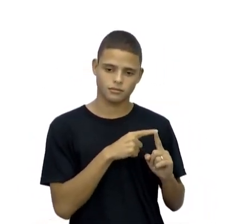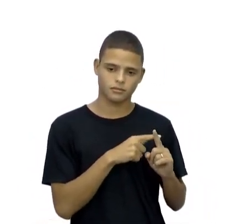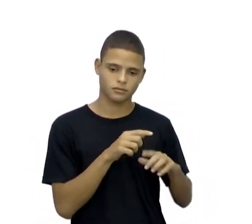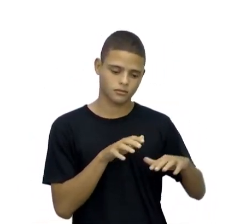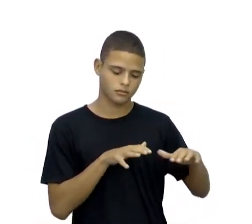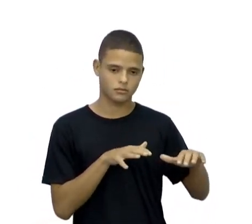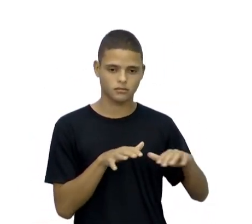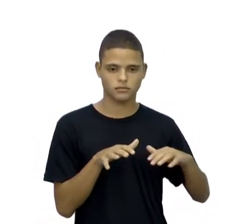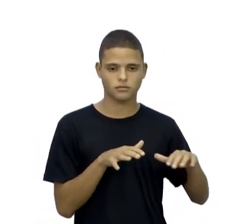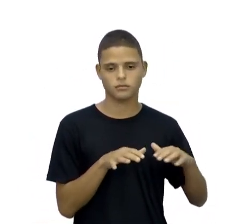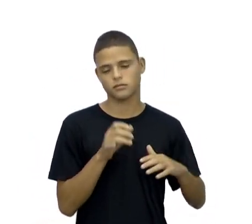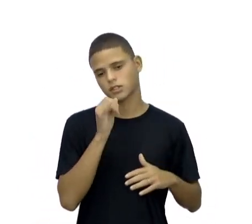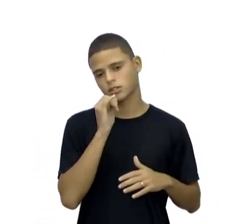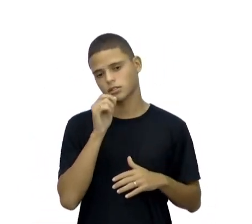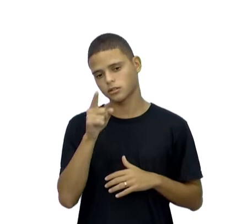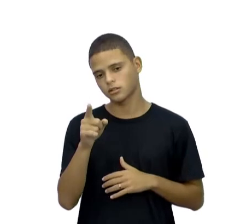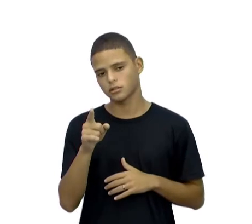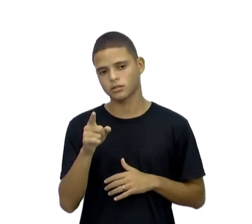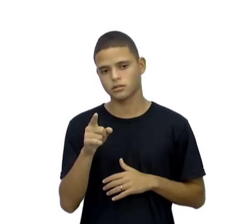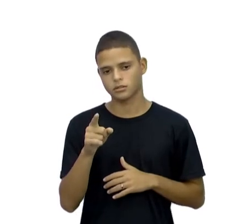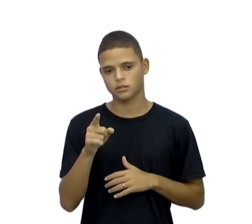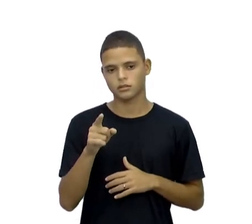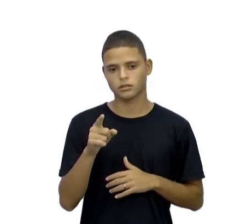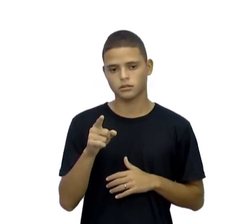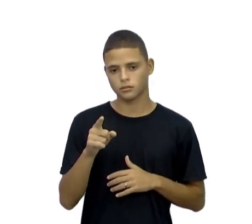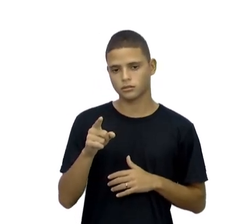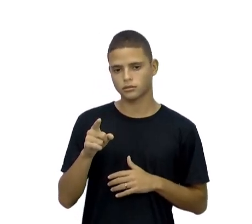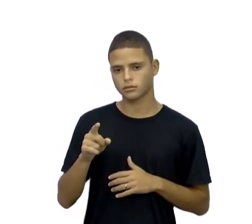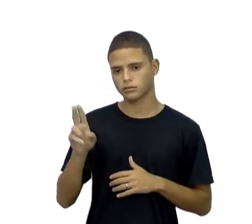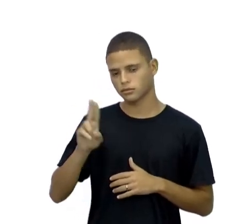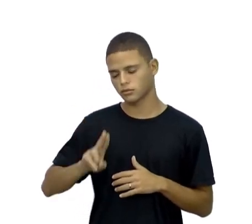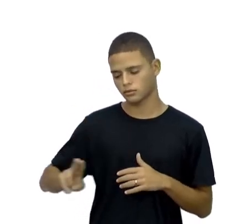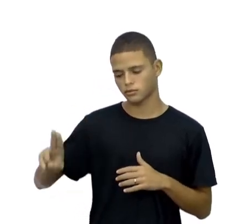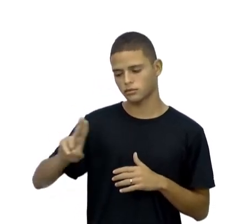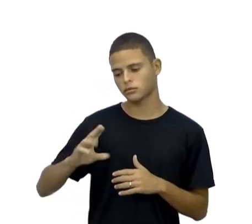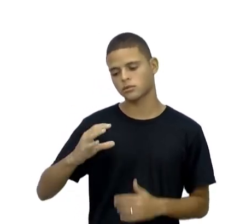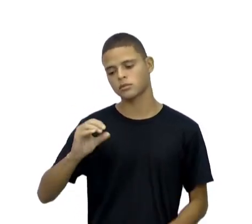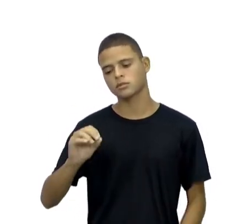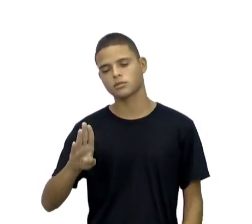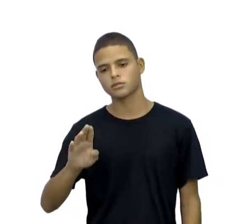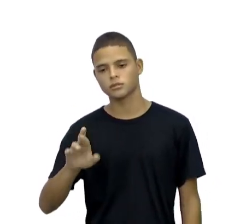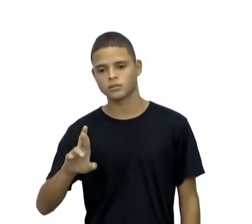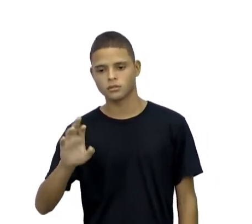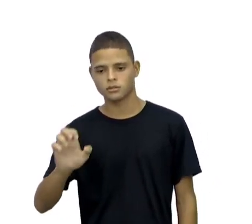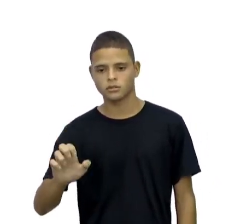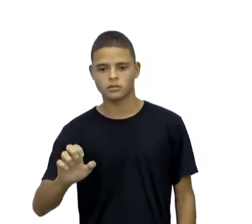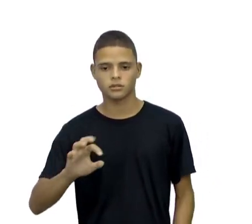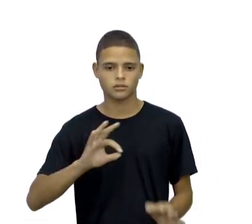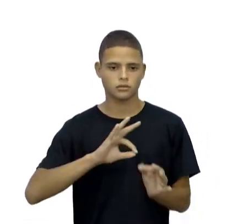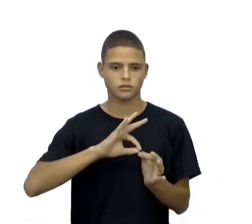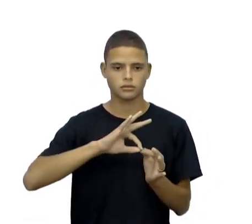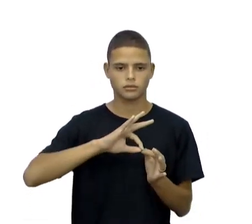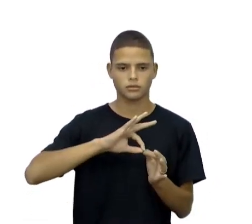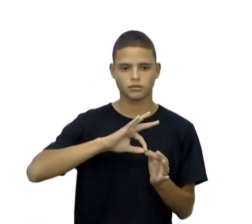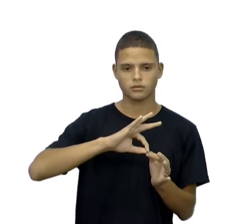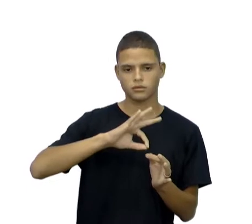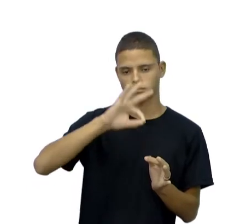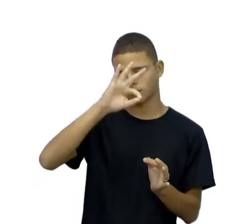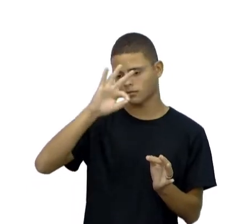mexer. Então, você liga esse fio de cobre nesta pilha, que aqui já está cheio de elétrons de tudo quanto é